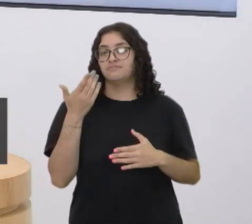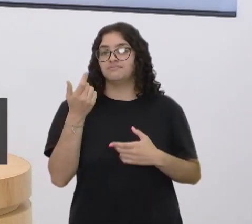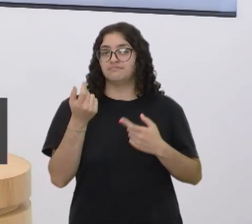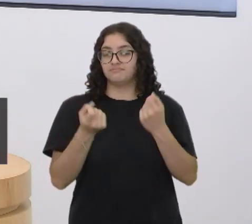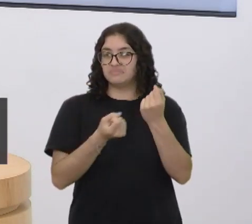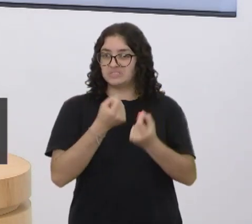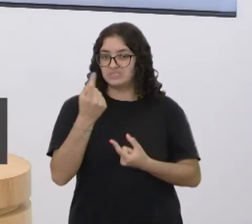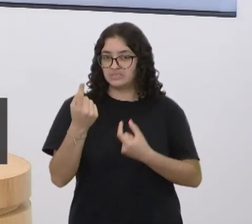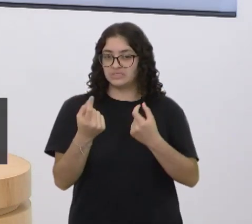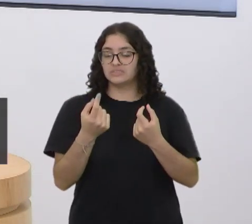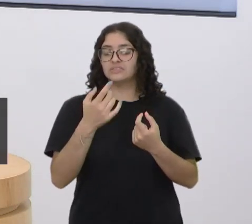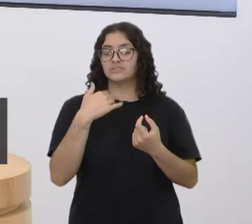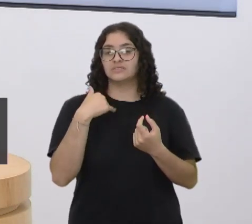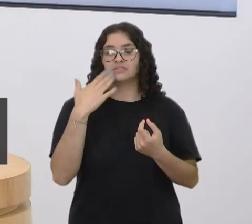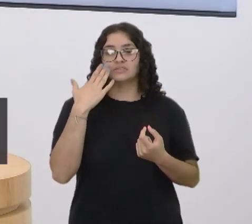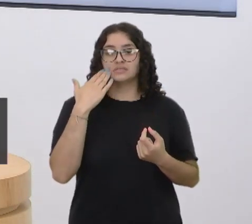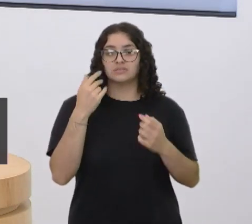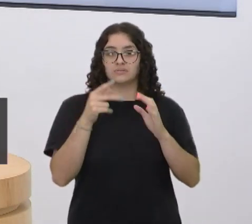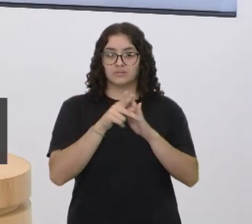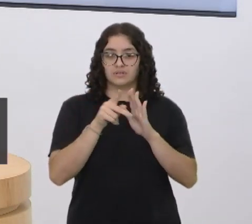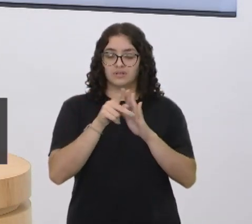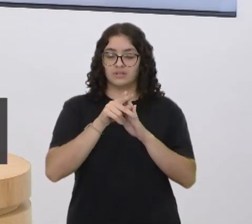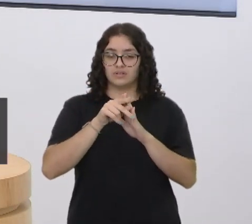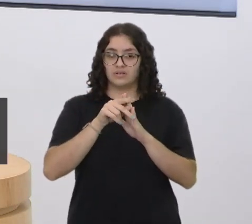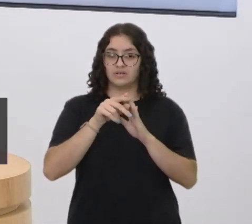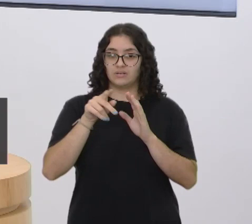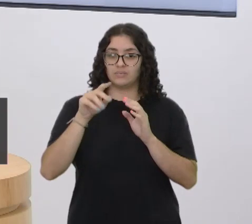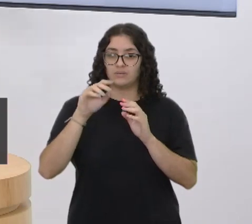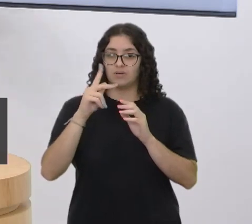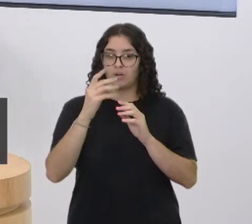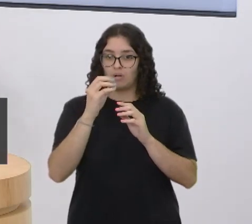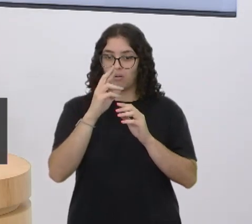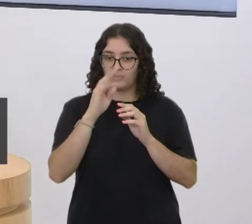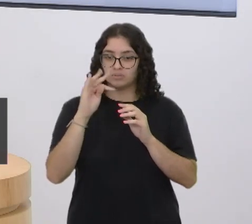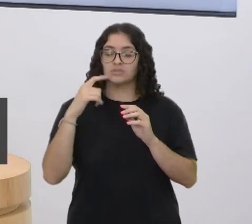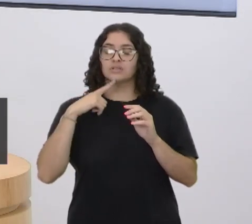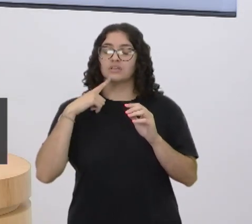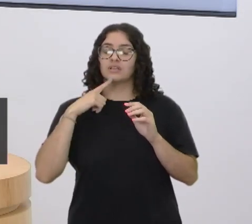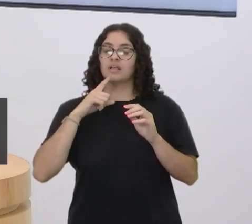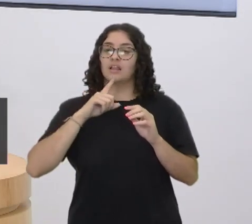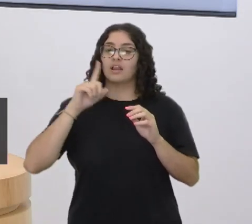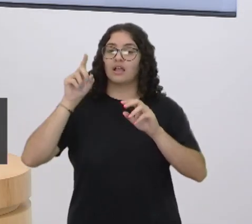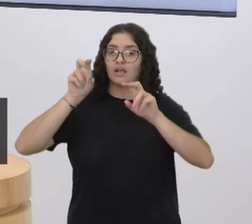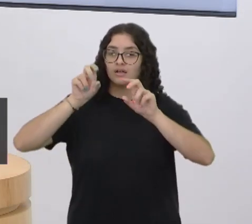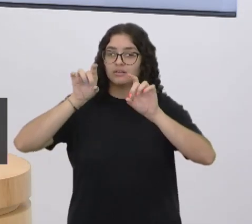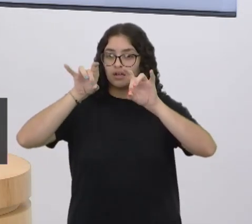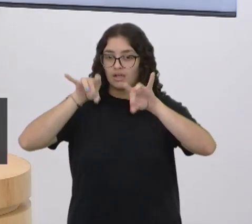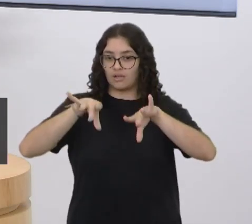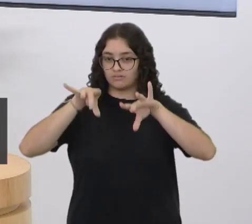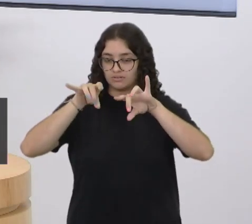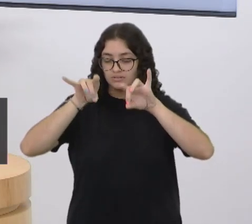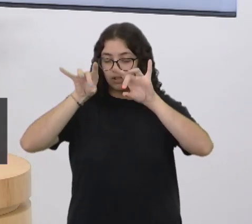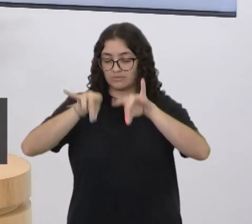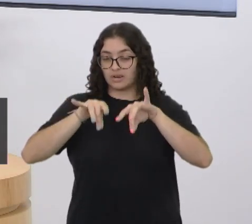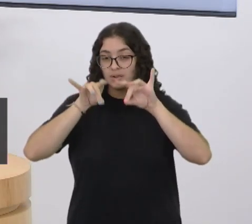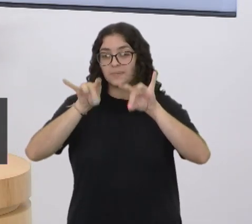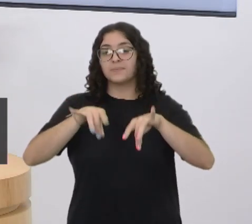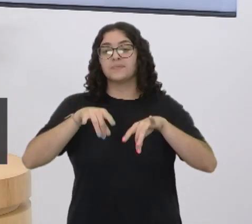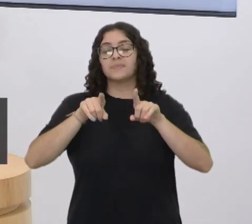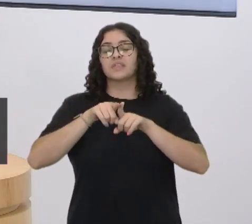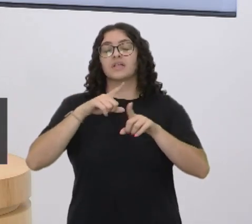eu sei que parte do Senhor dos Anéis, por exemplo, do Hobbit foi gravada na Austrália, uma parte na Escócia, existe uma parte